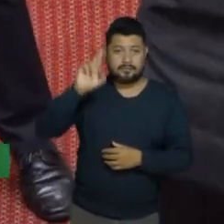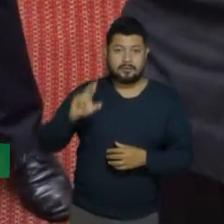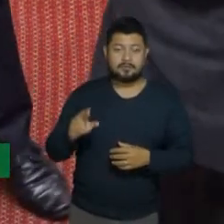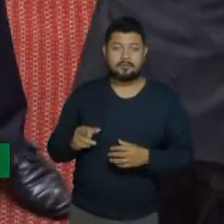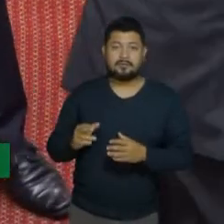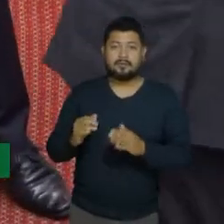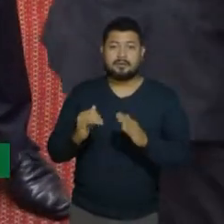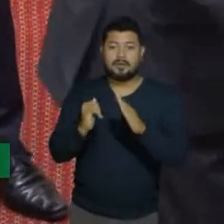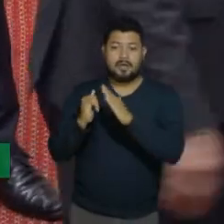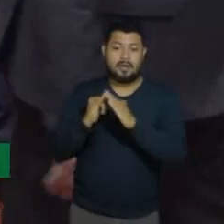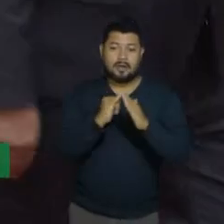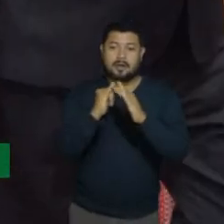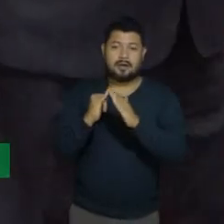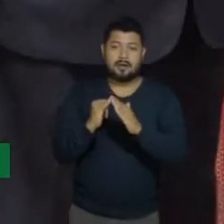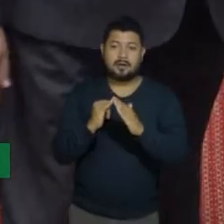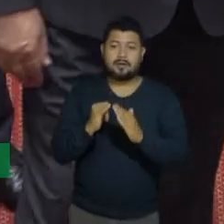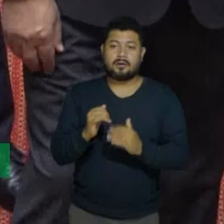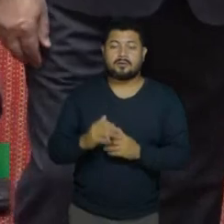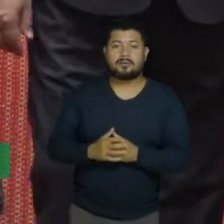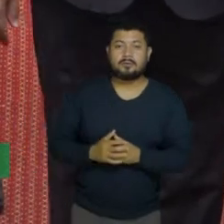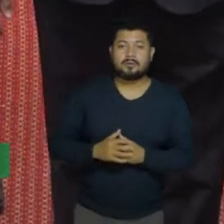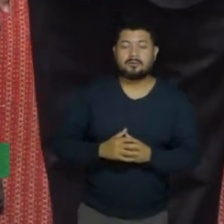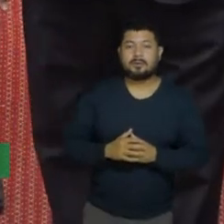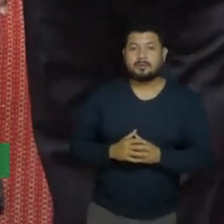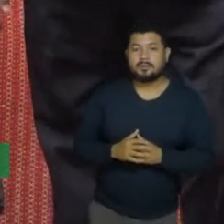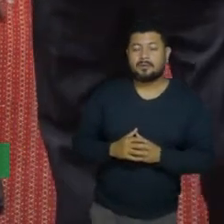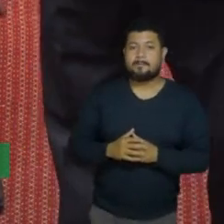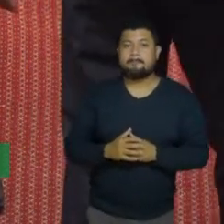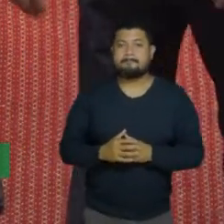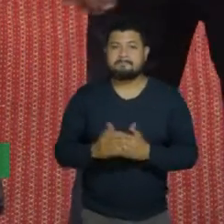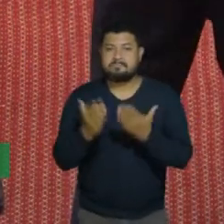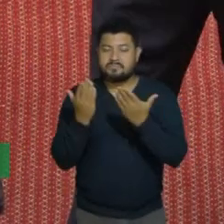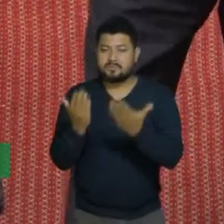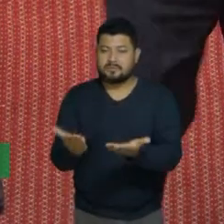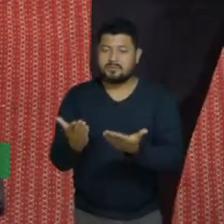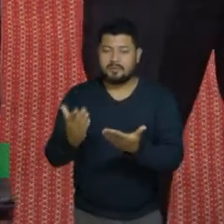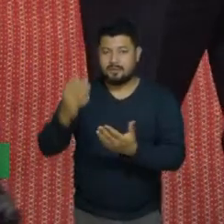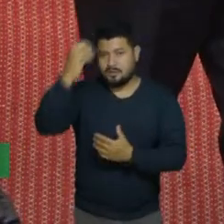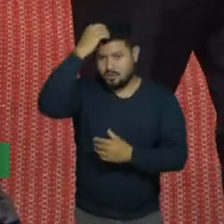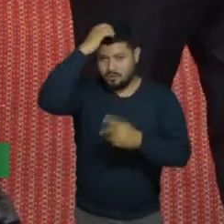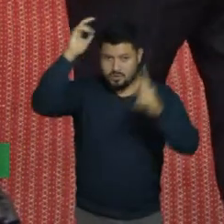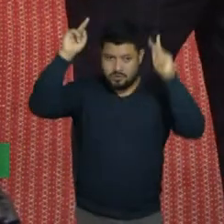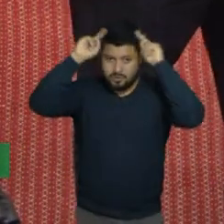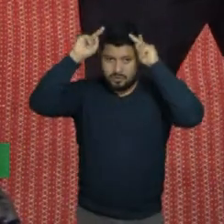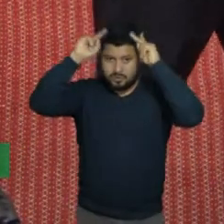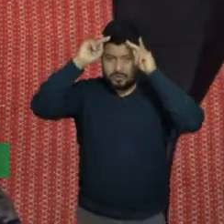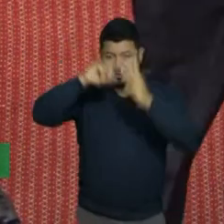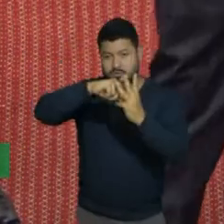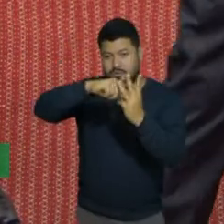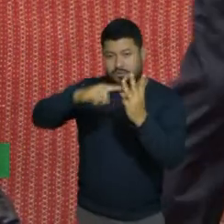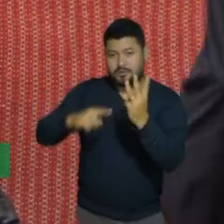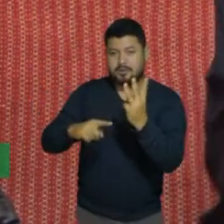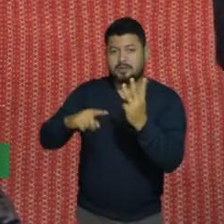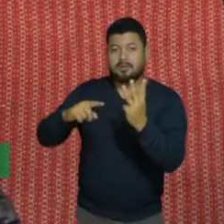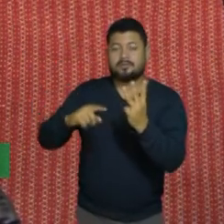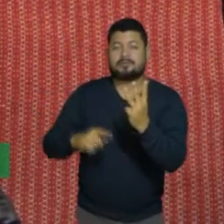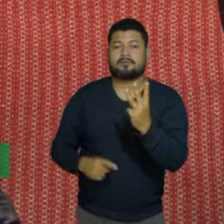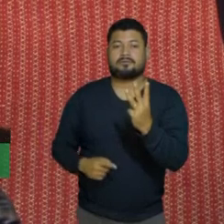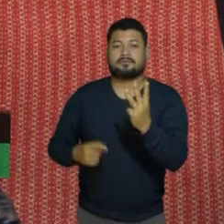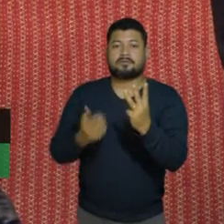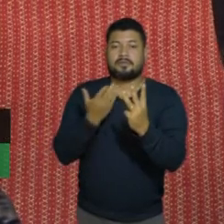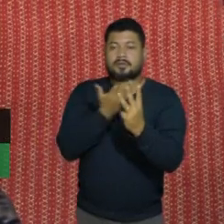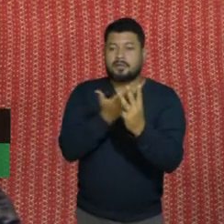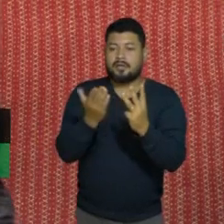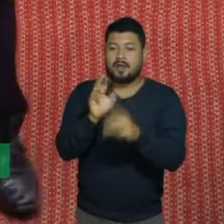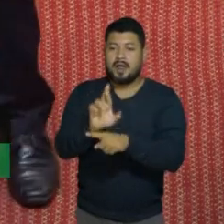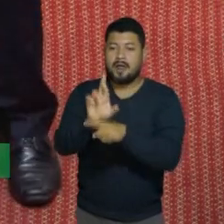a realeza da festa. Você, Luana, você, Anne, Emeline, o trio que tem representado a